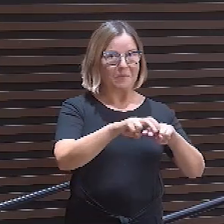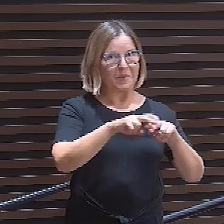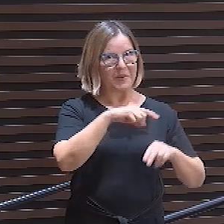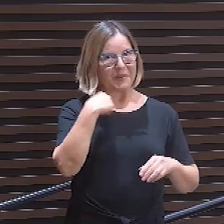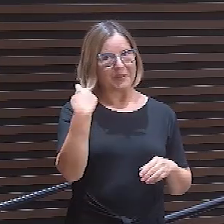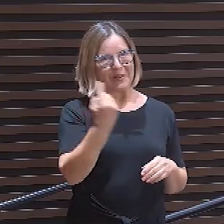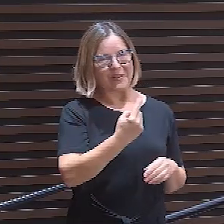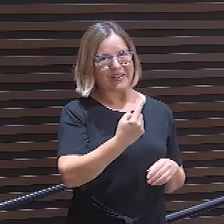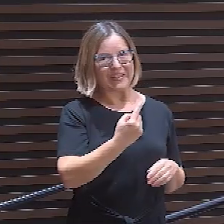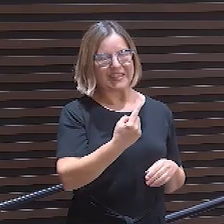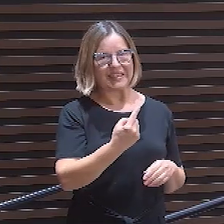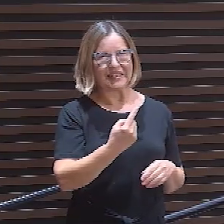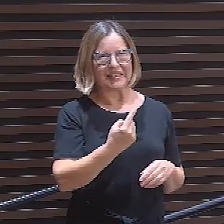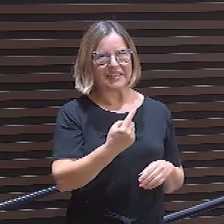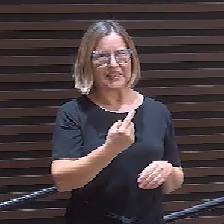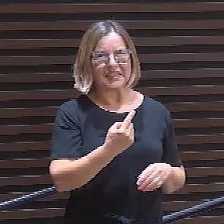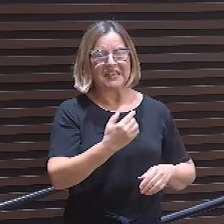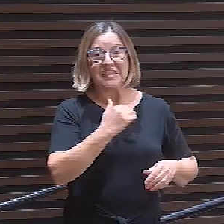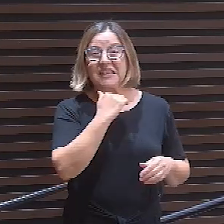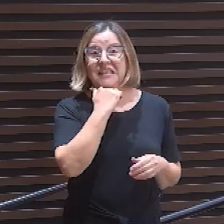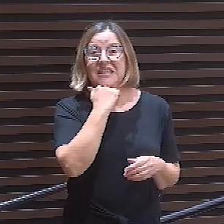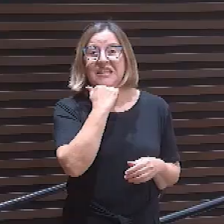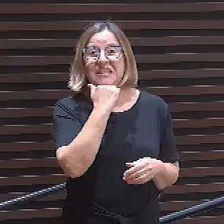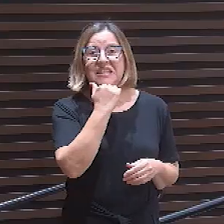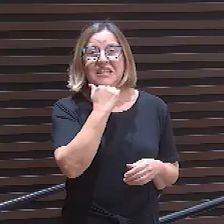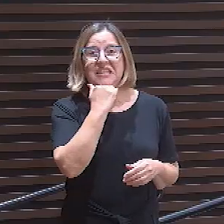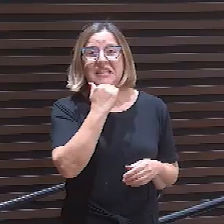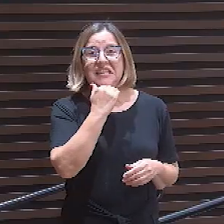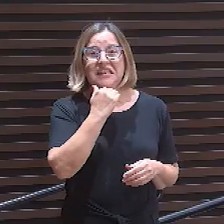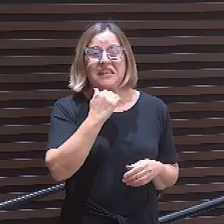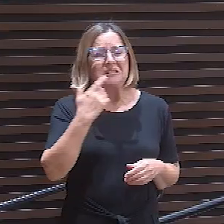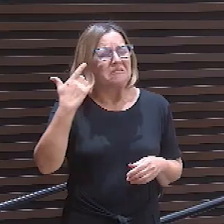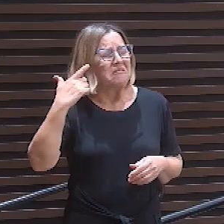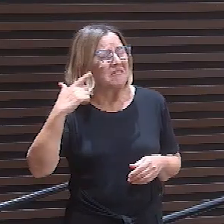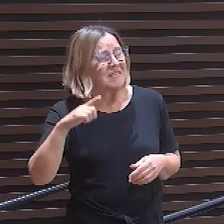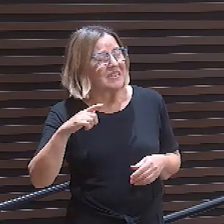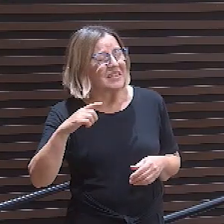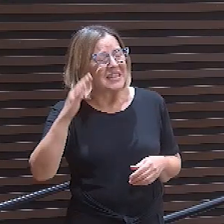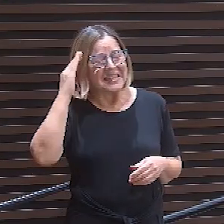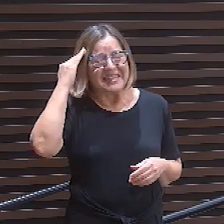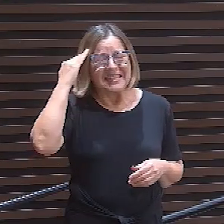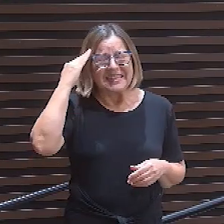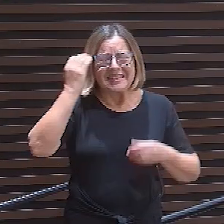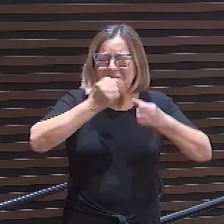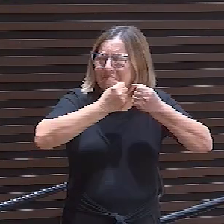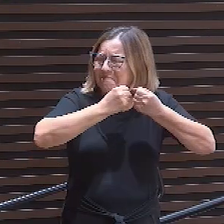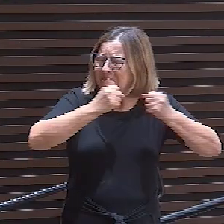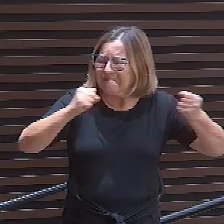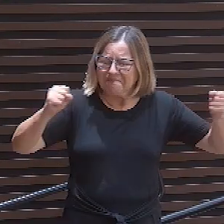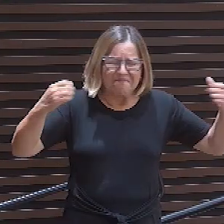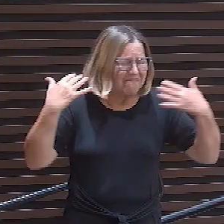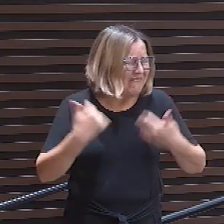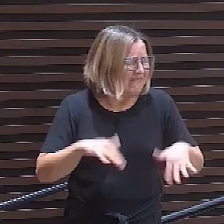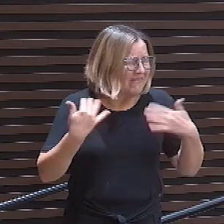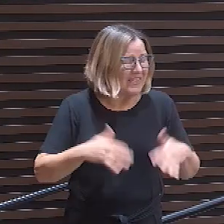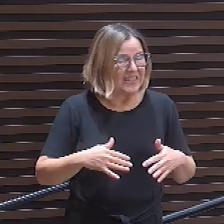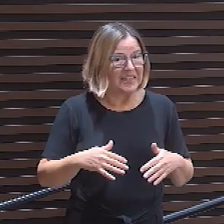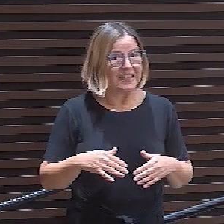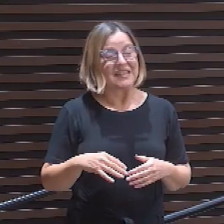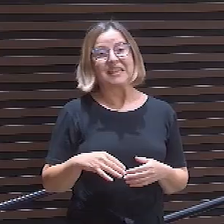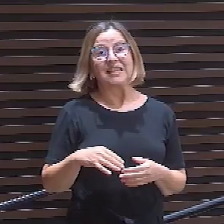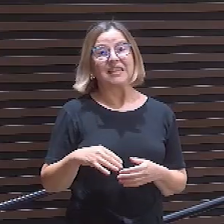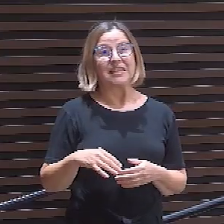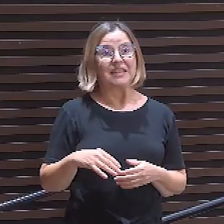que ninguém consegue entender tão grande e nem desfazer desta